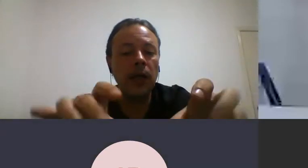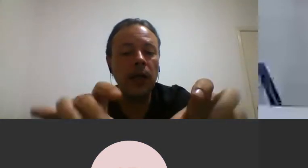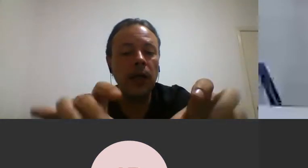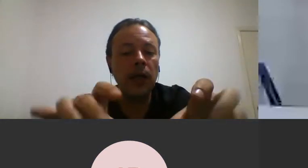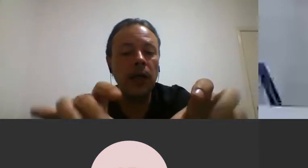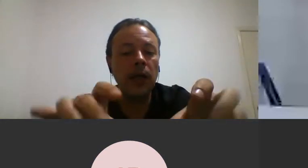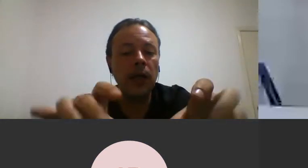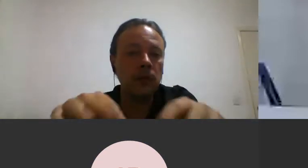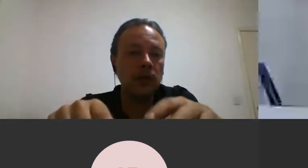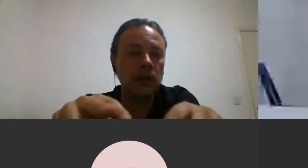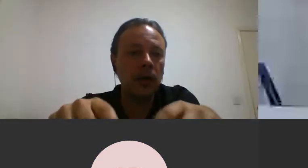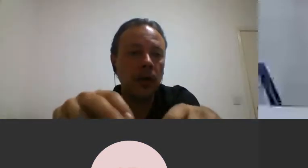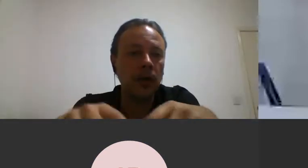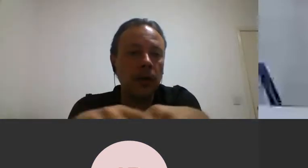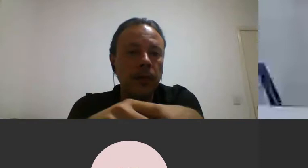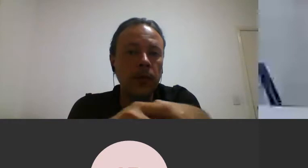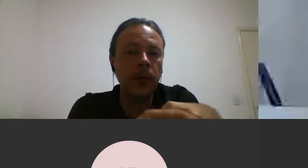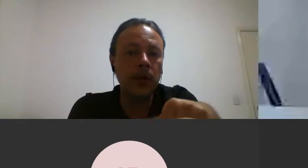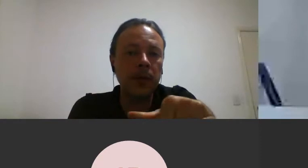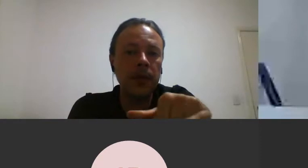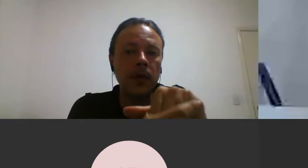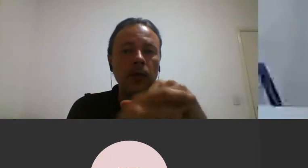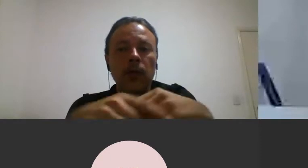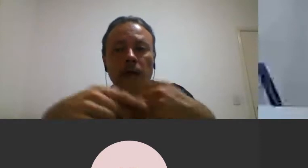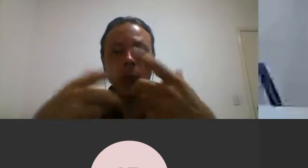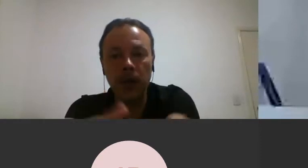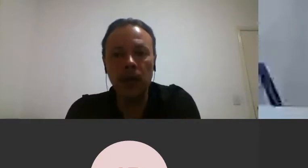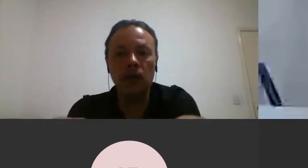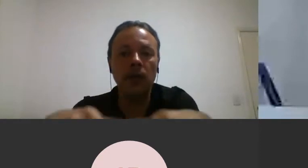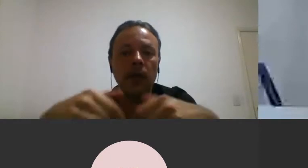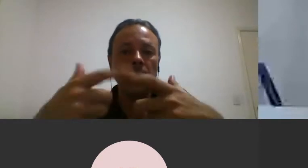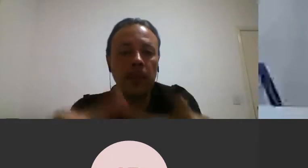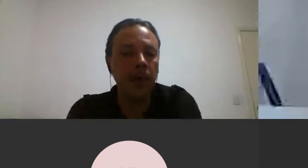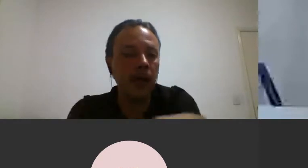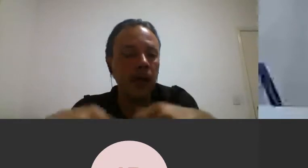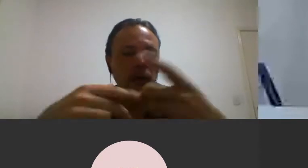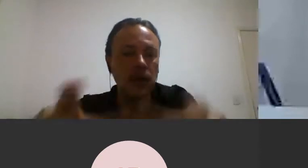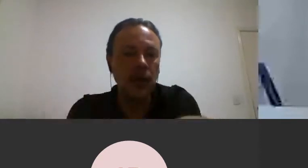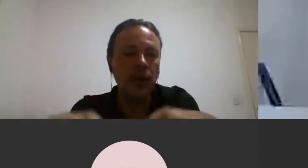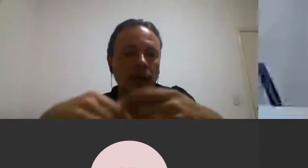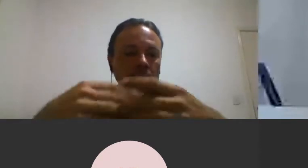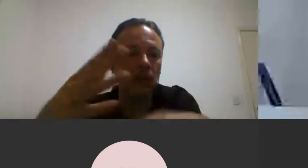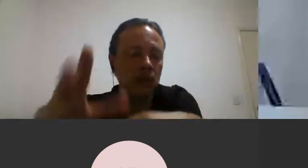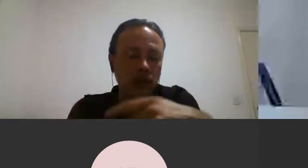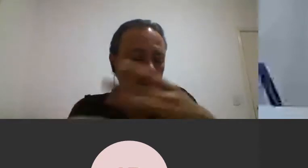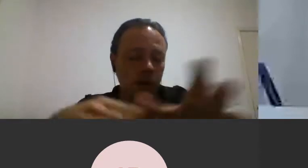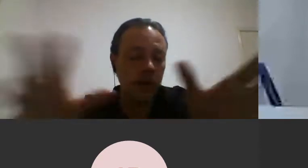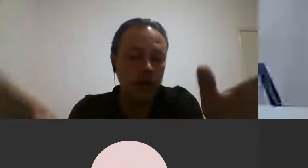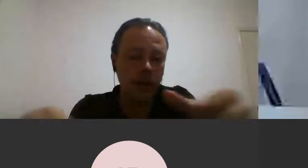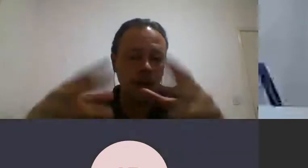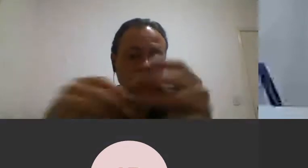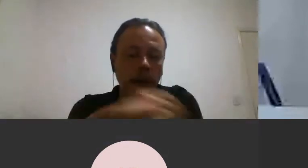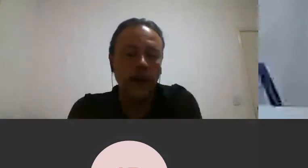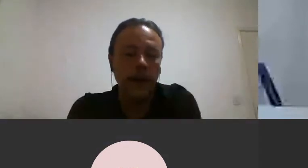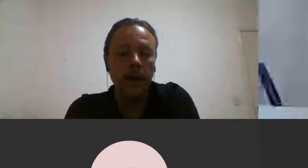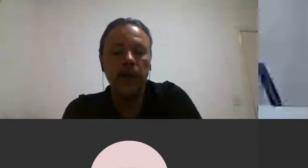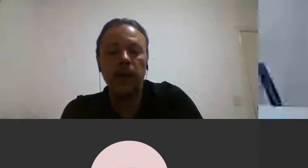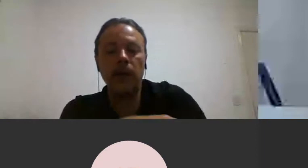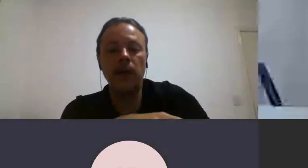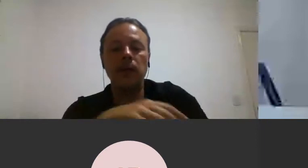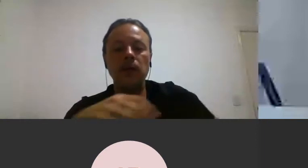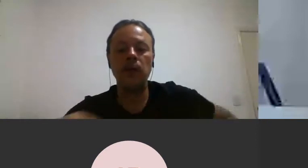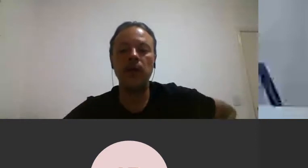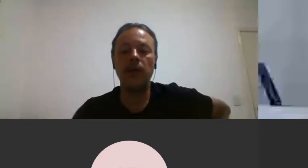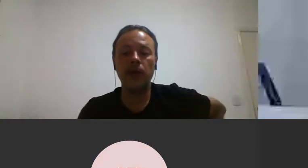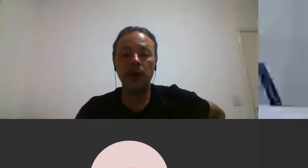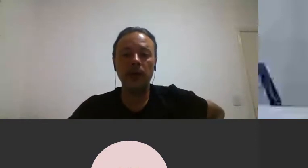Aí é criar por programação, criar o banco, criar a tabela, a entidade, o campo, né? E aí